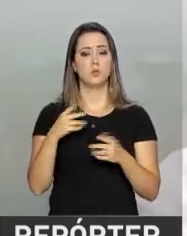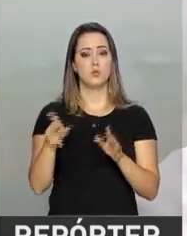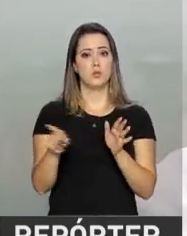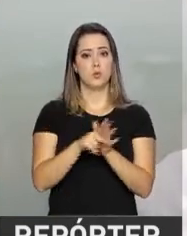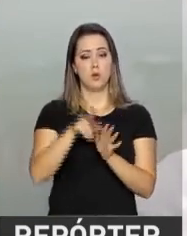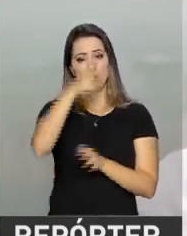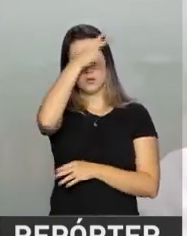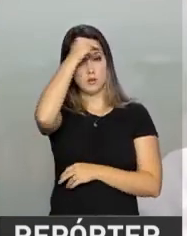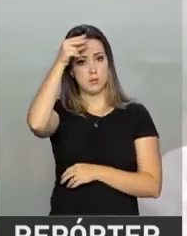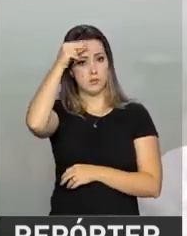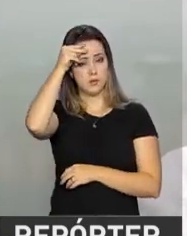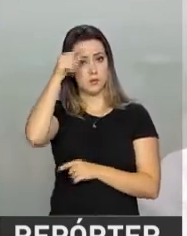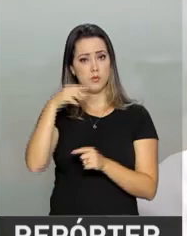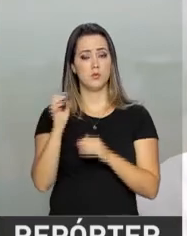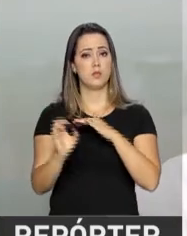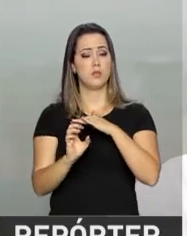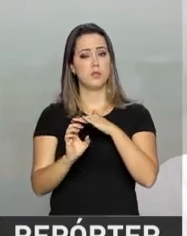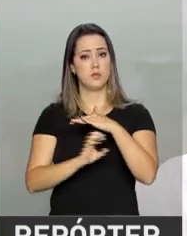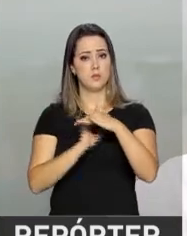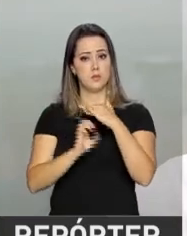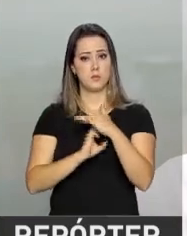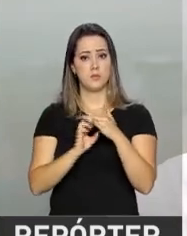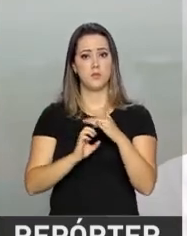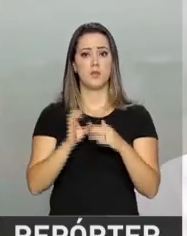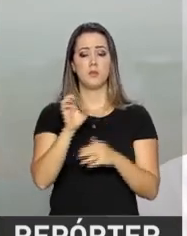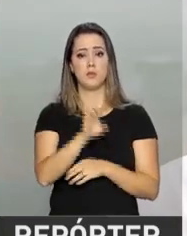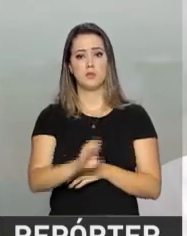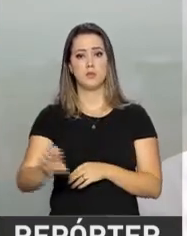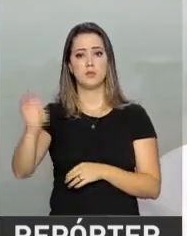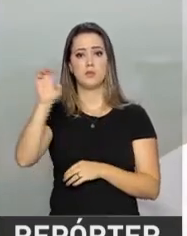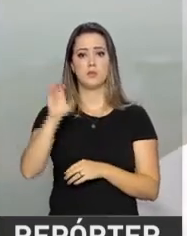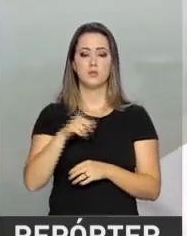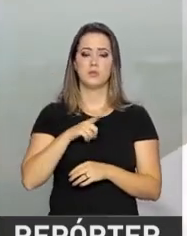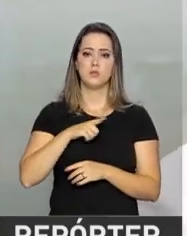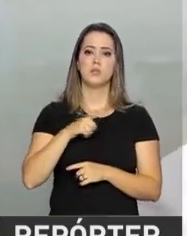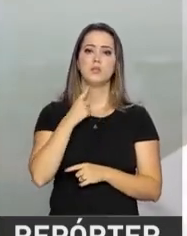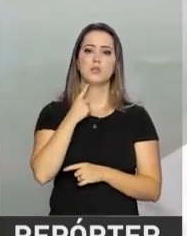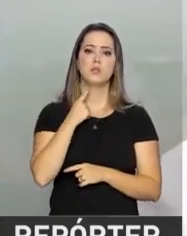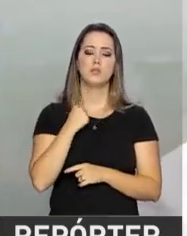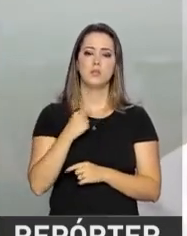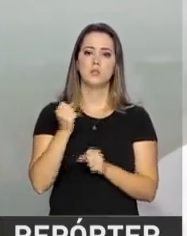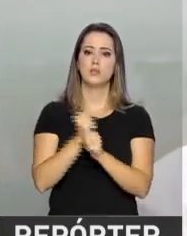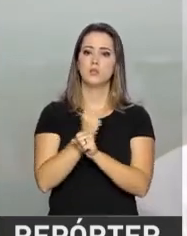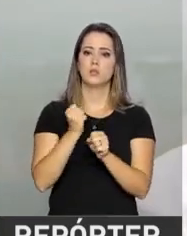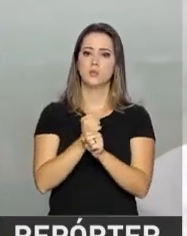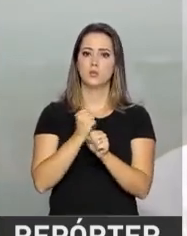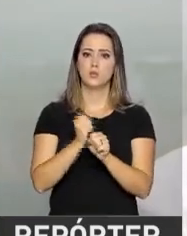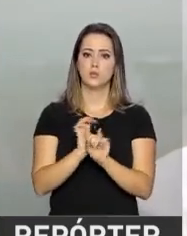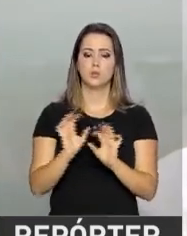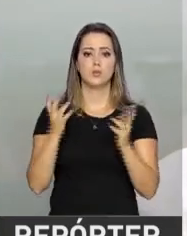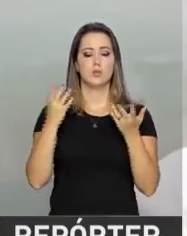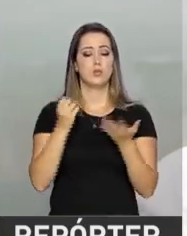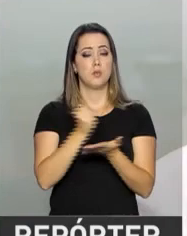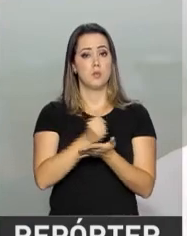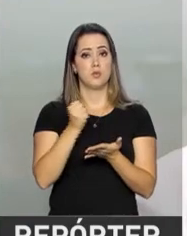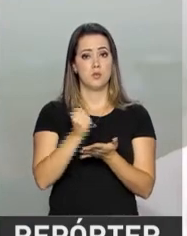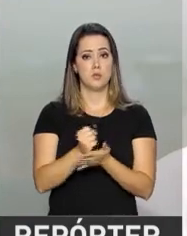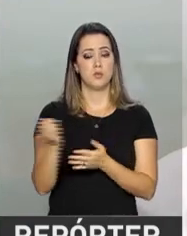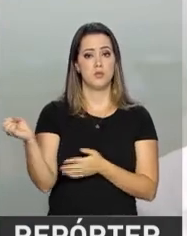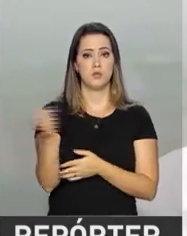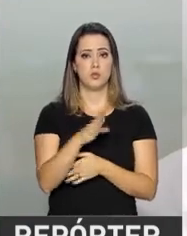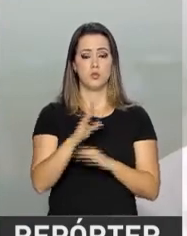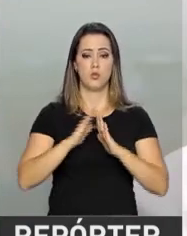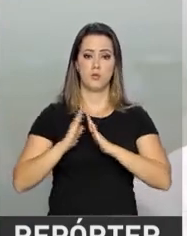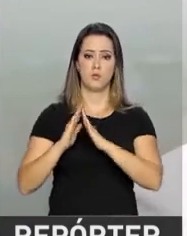para que as empresas, para que os estados que tenham interesse em construir, em celebrar contratações de novas